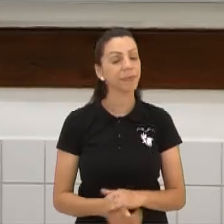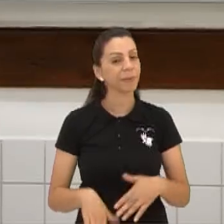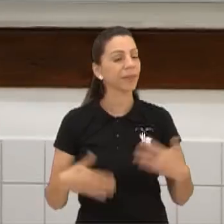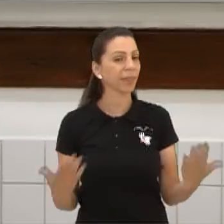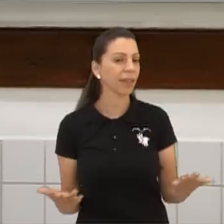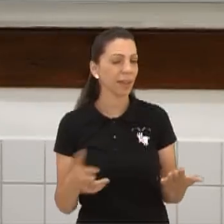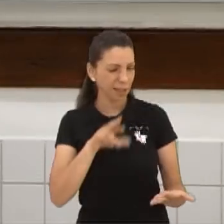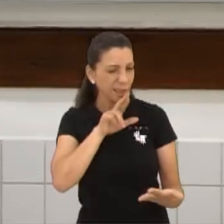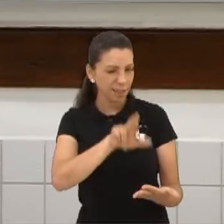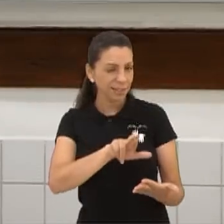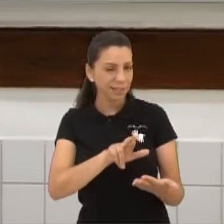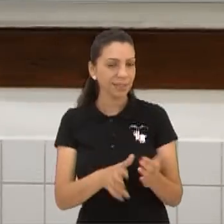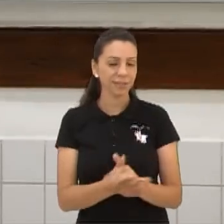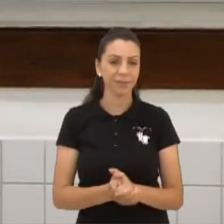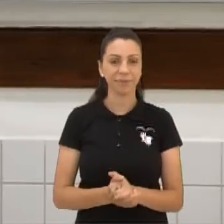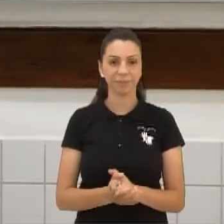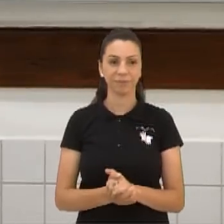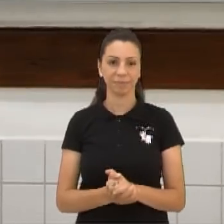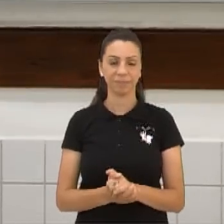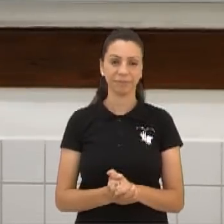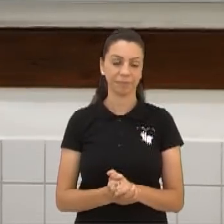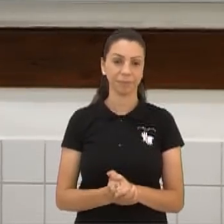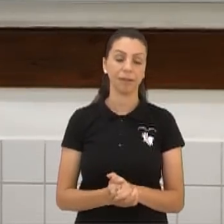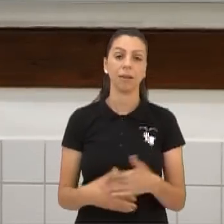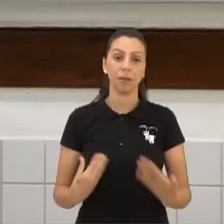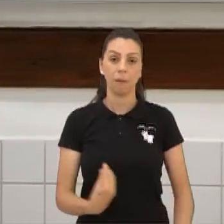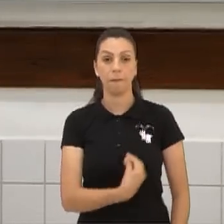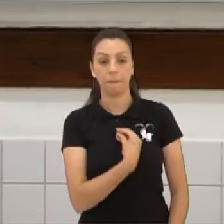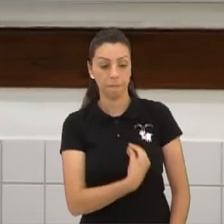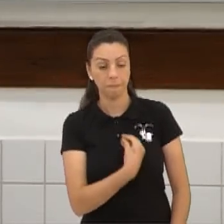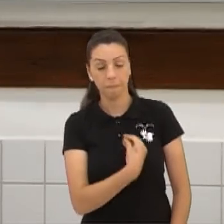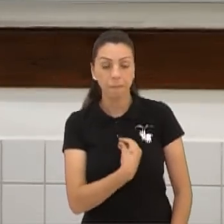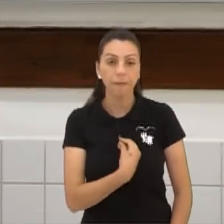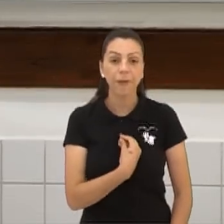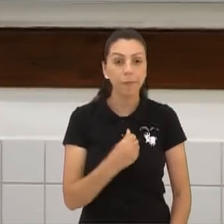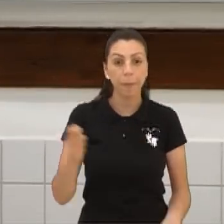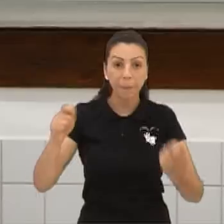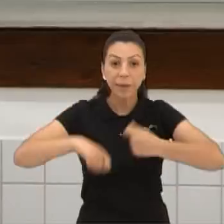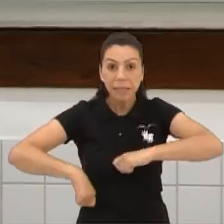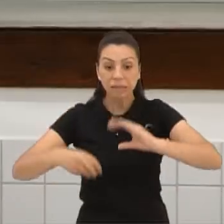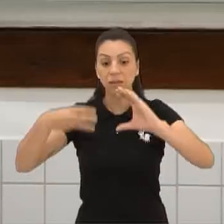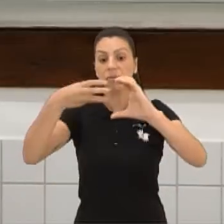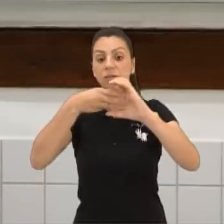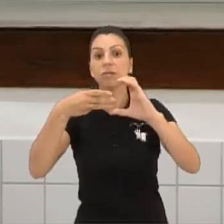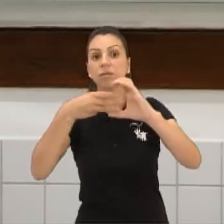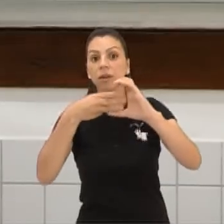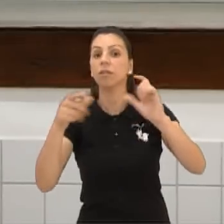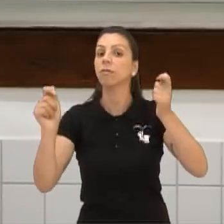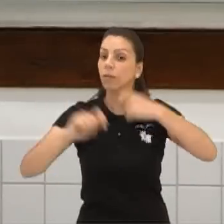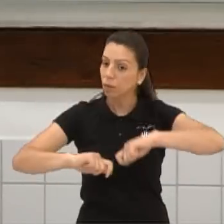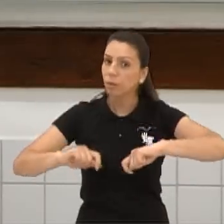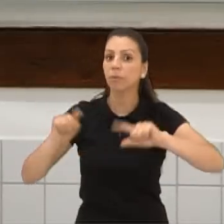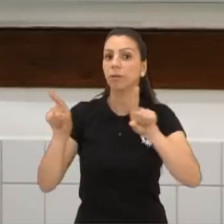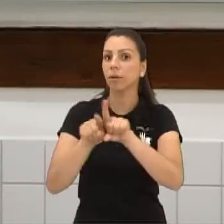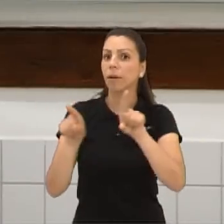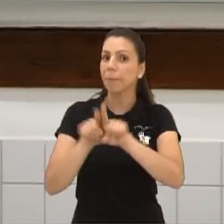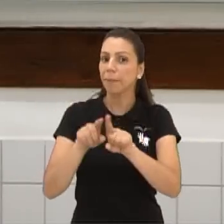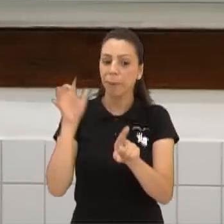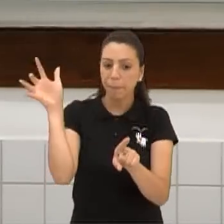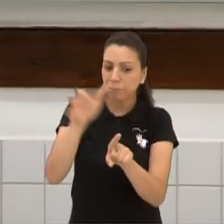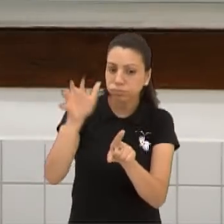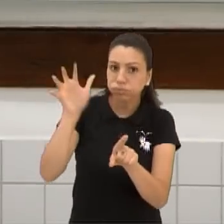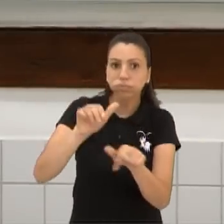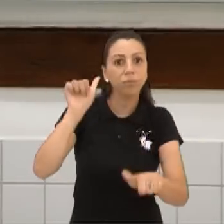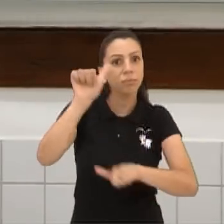E aí, pessoal, responderam? Olha lá, ó. Ser vivo é formado por célula. Ser vivo tem capacidade de sofrer